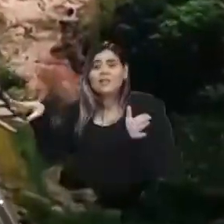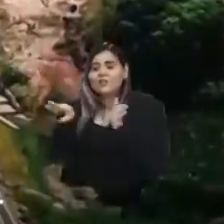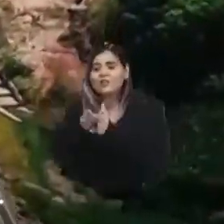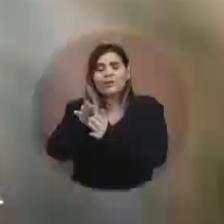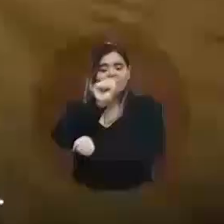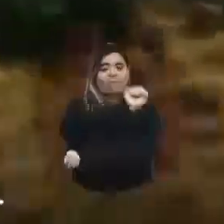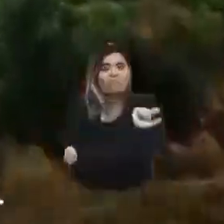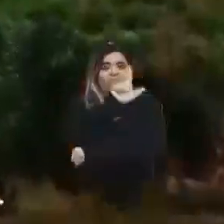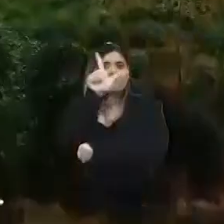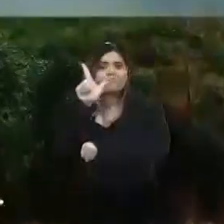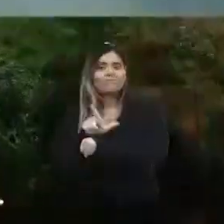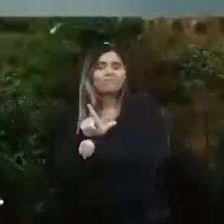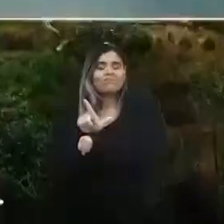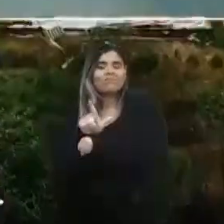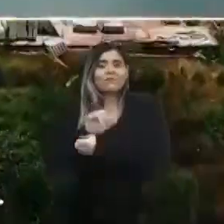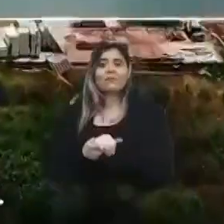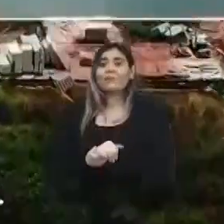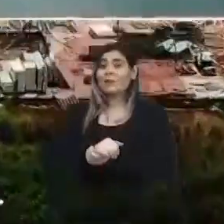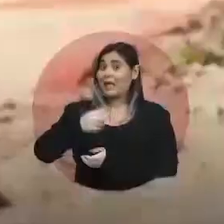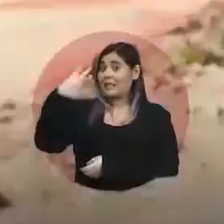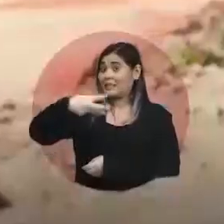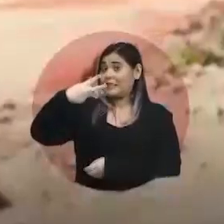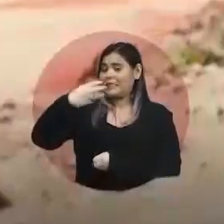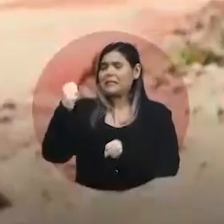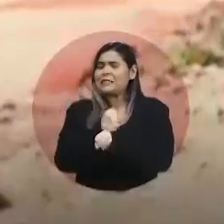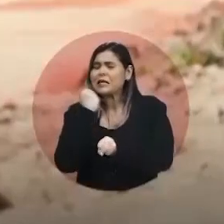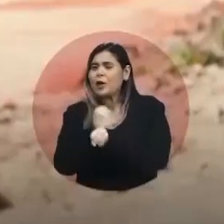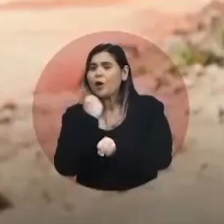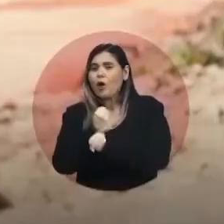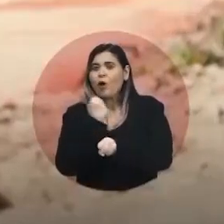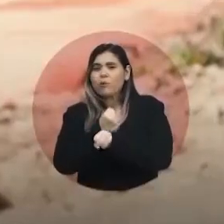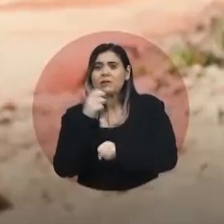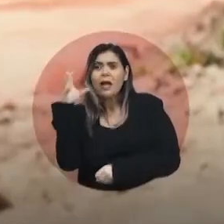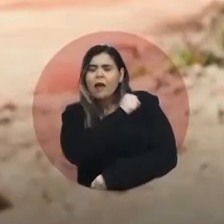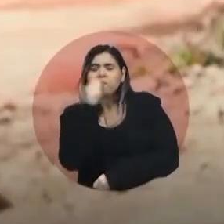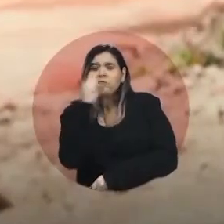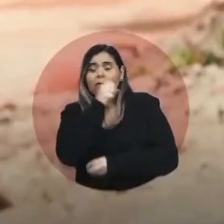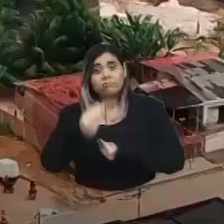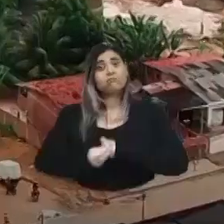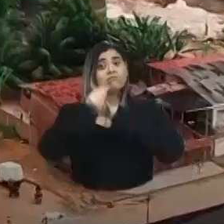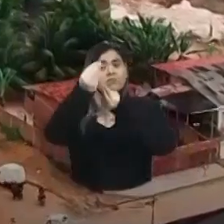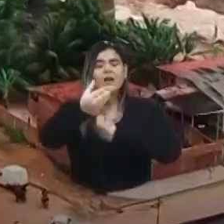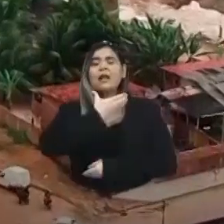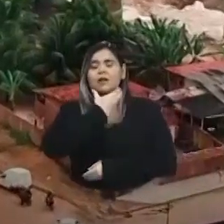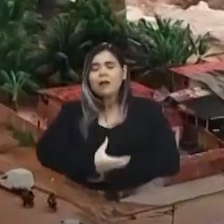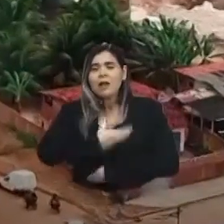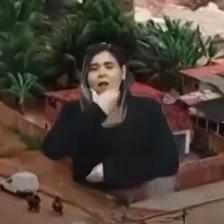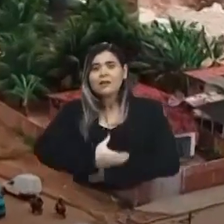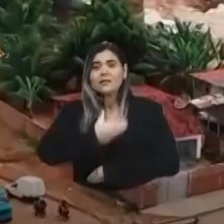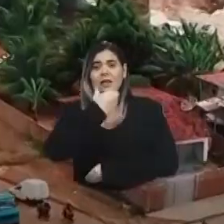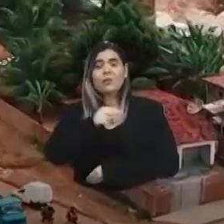Mangabeira e chegando até o Altiplano. E a obra da 3ª etapa continua acelerada